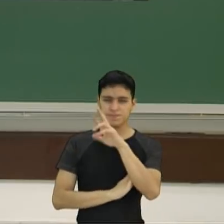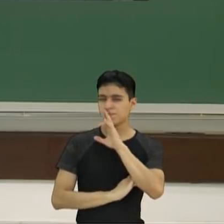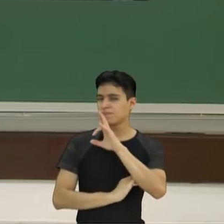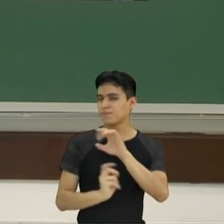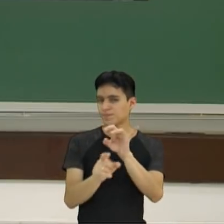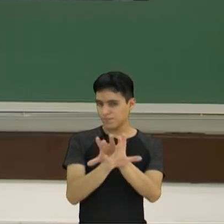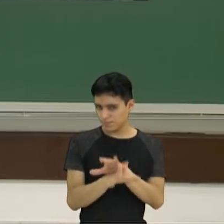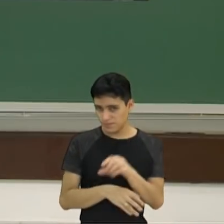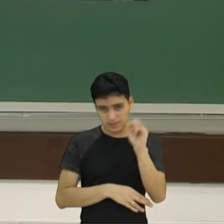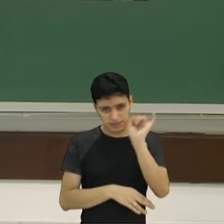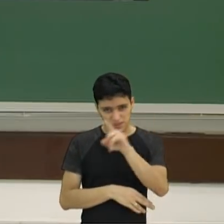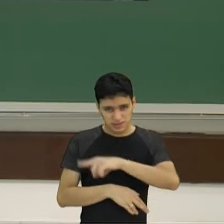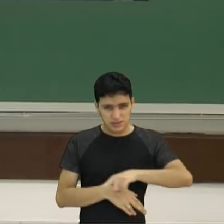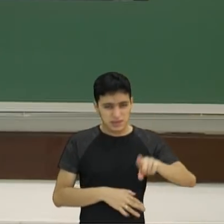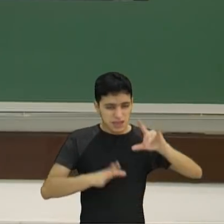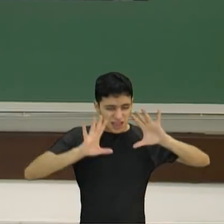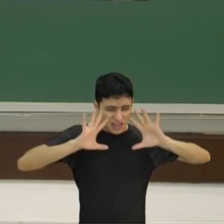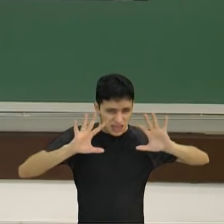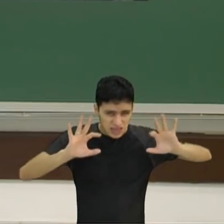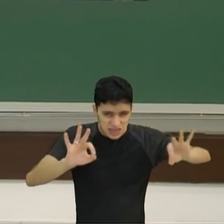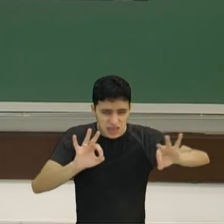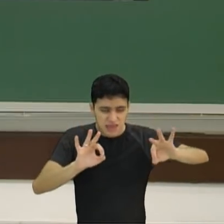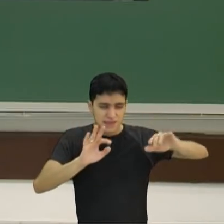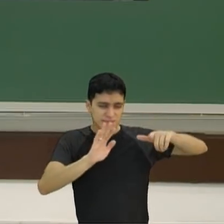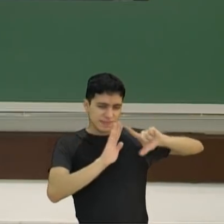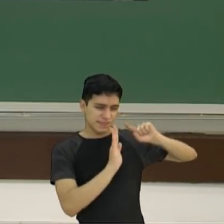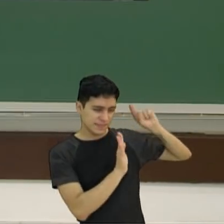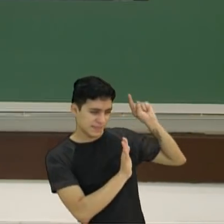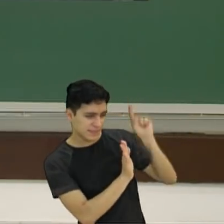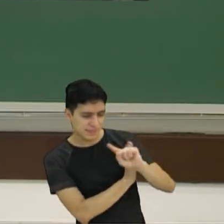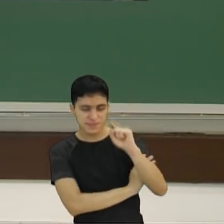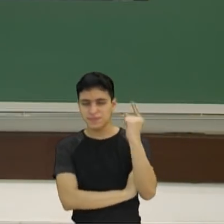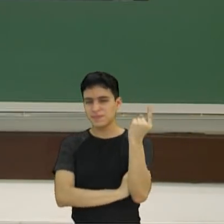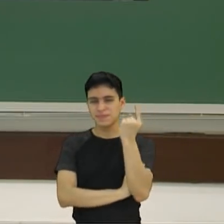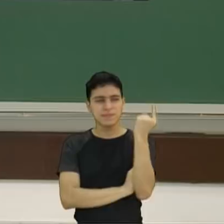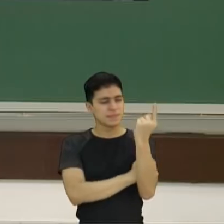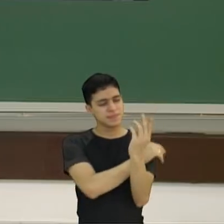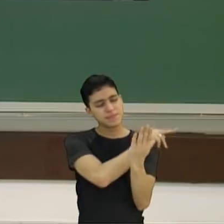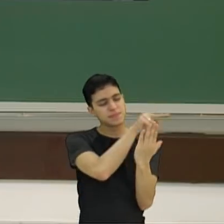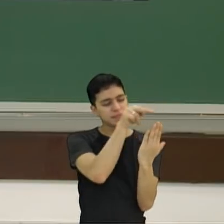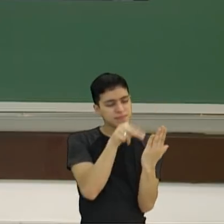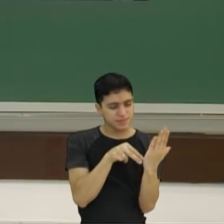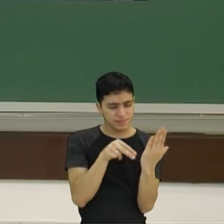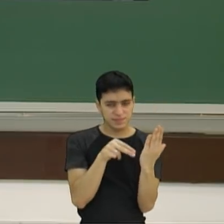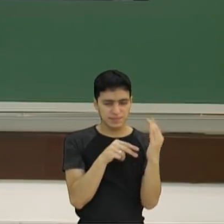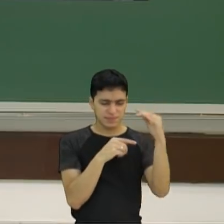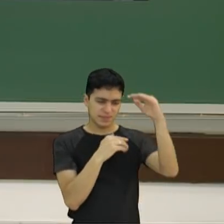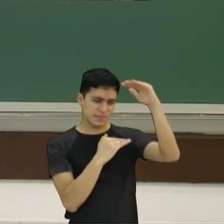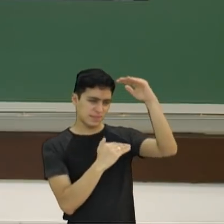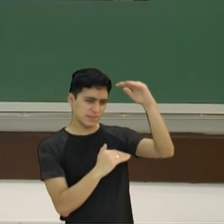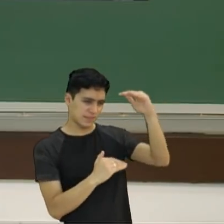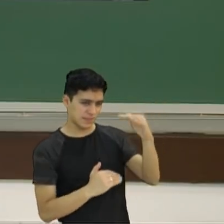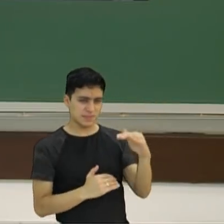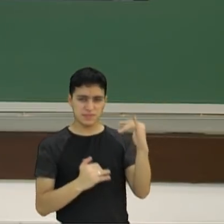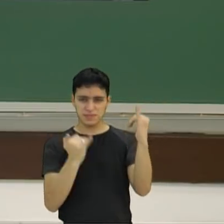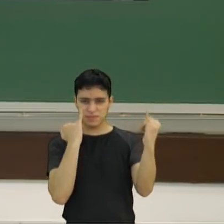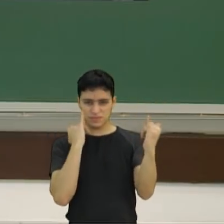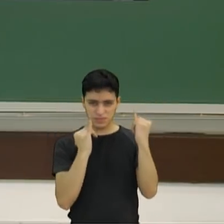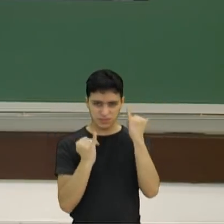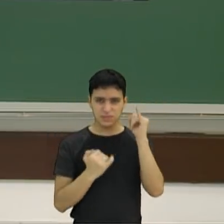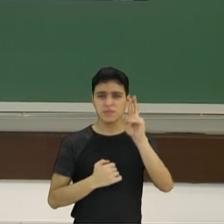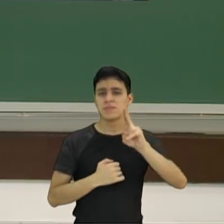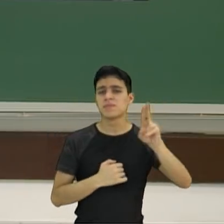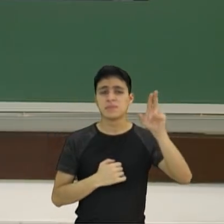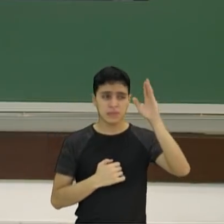Respondeu? Se você prestou bem atenção nas perguntas iniciais, na leitura, no cabeçalho da notícia ali que utilizamos